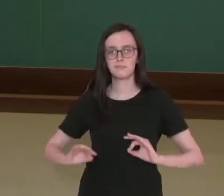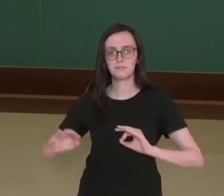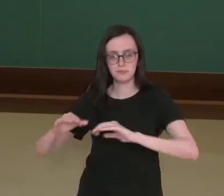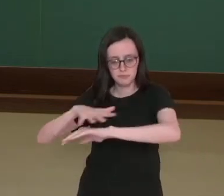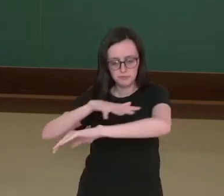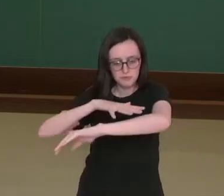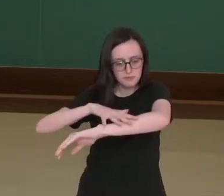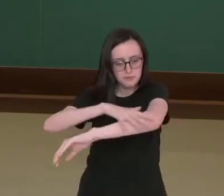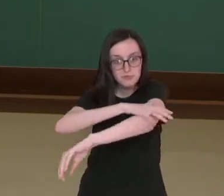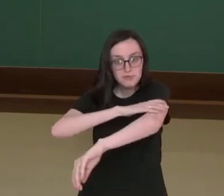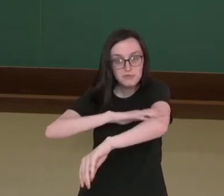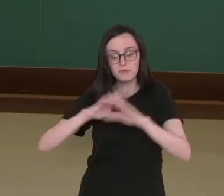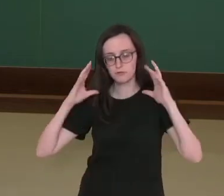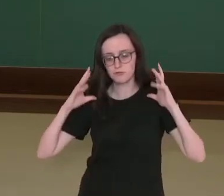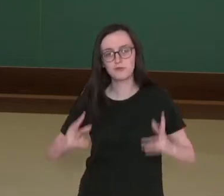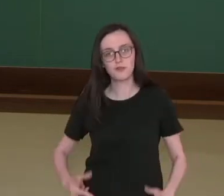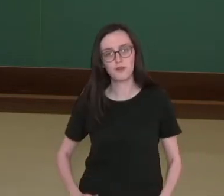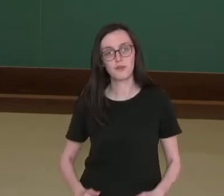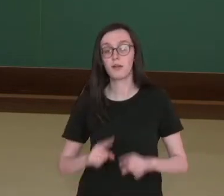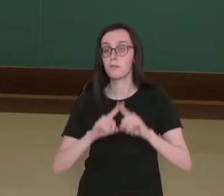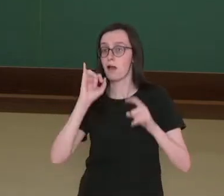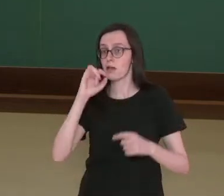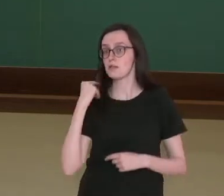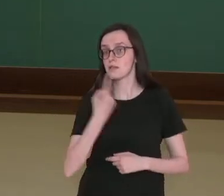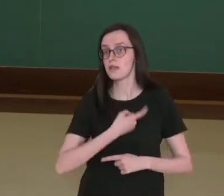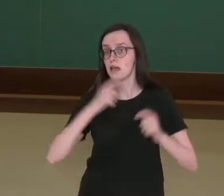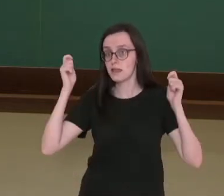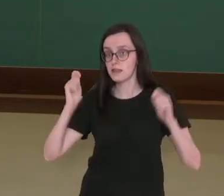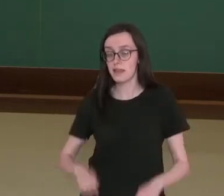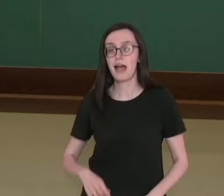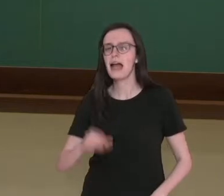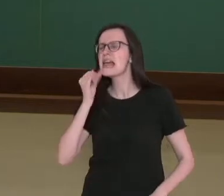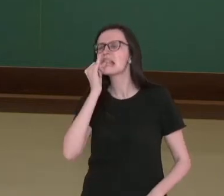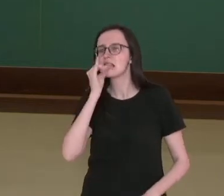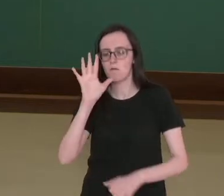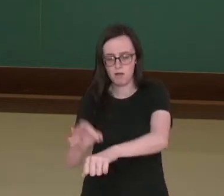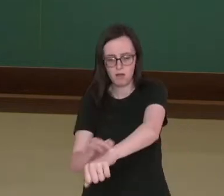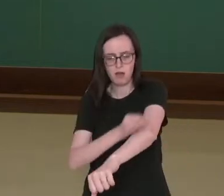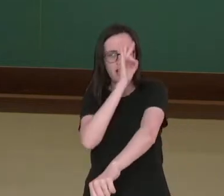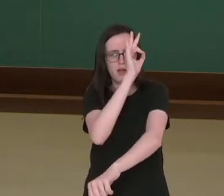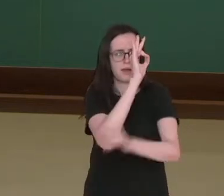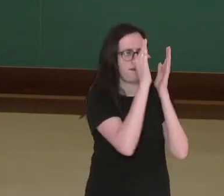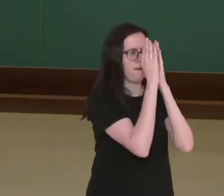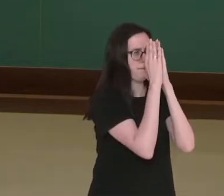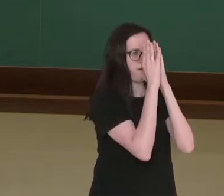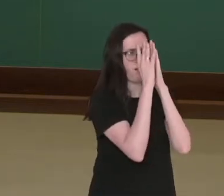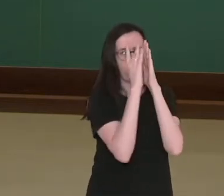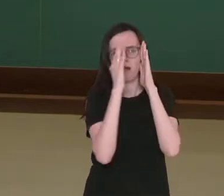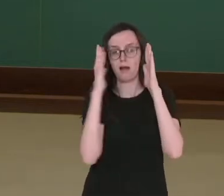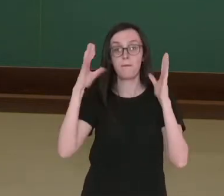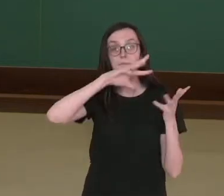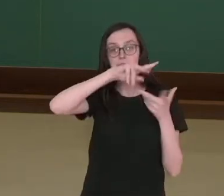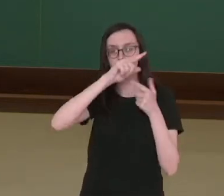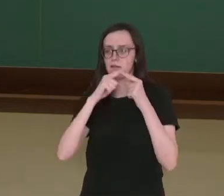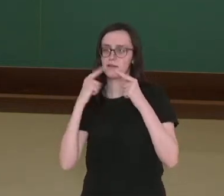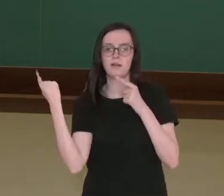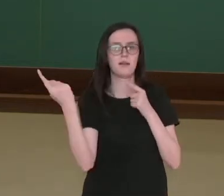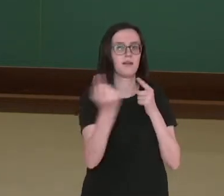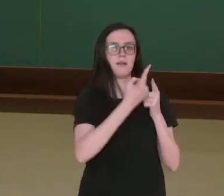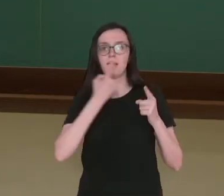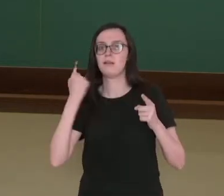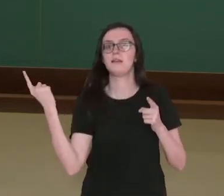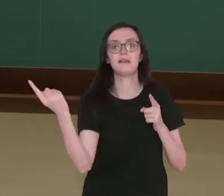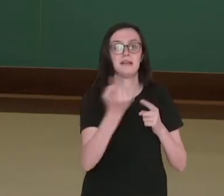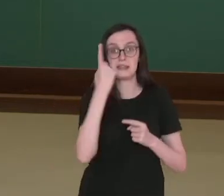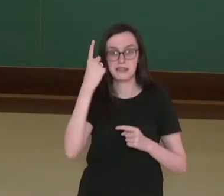todo o indivíduo. Mas se a gente conseguisse enfileirar, daria 19 voltas ao redor da Terra. Então, são muitas células,